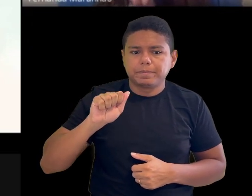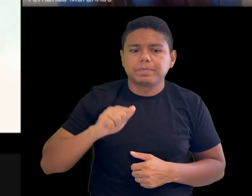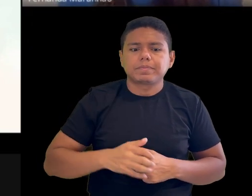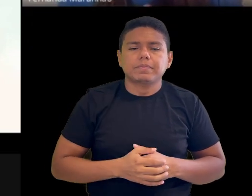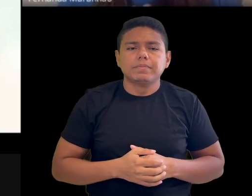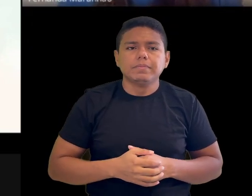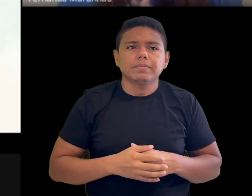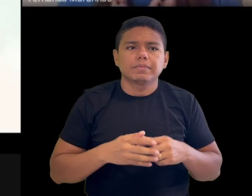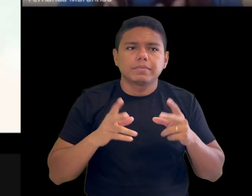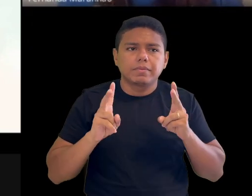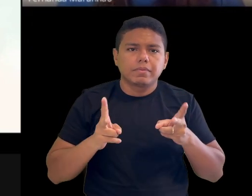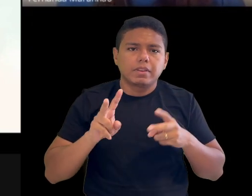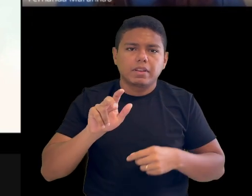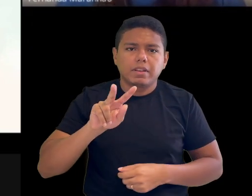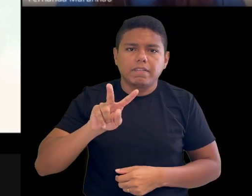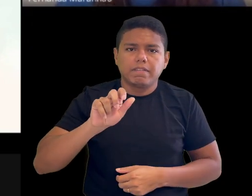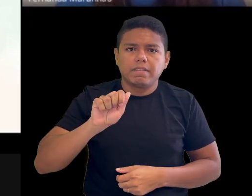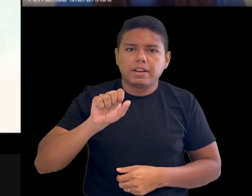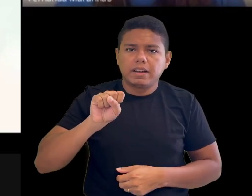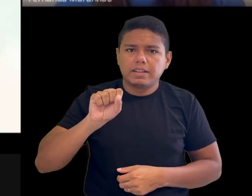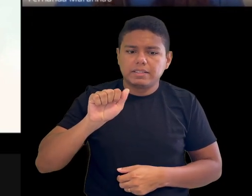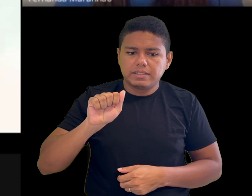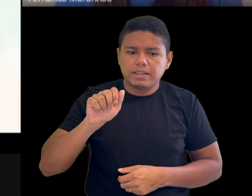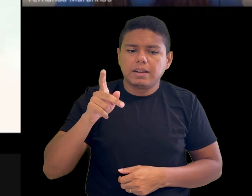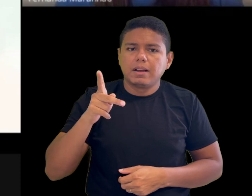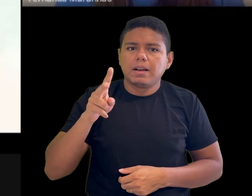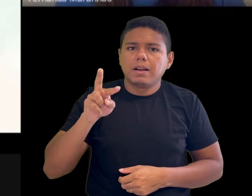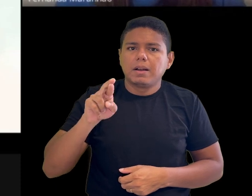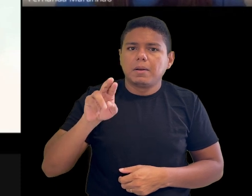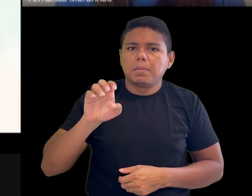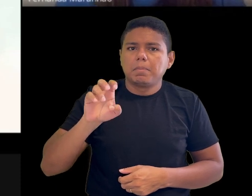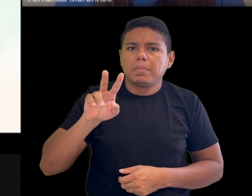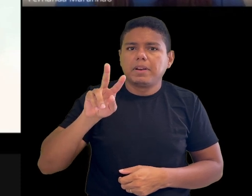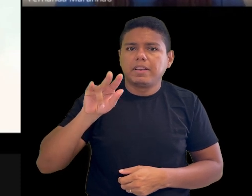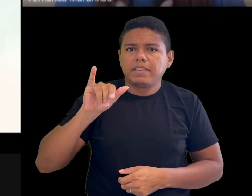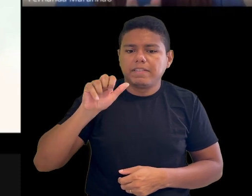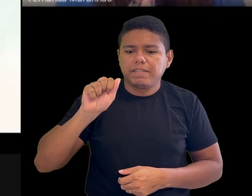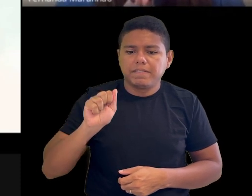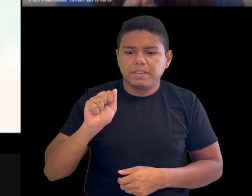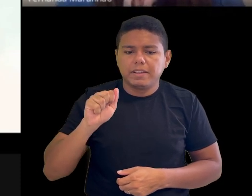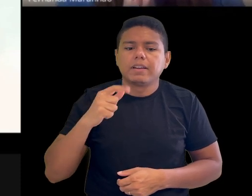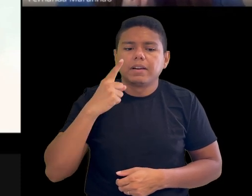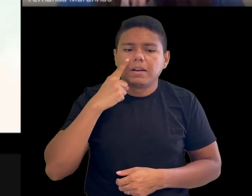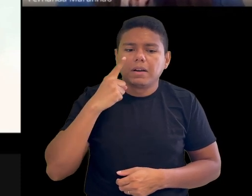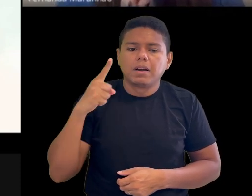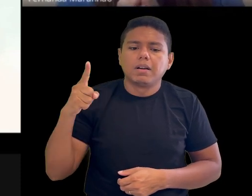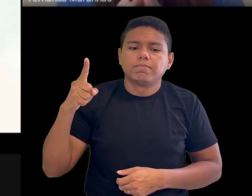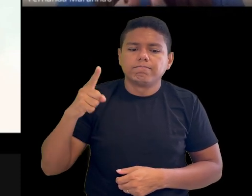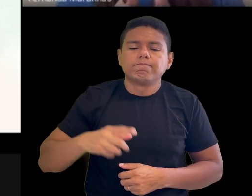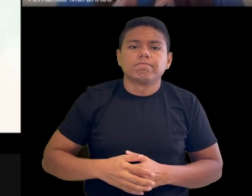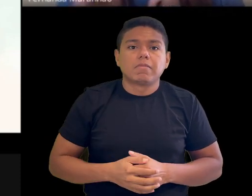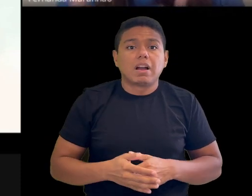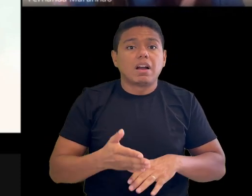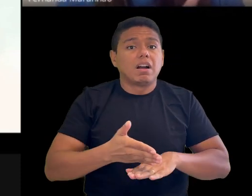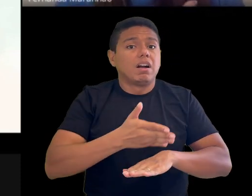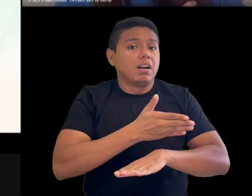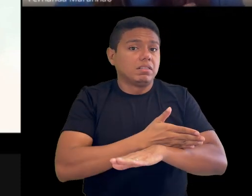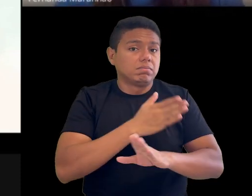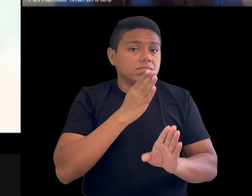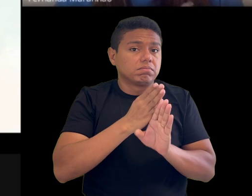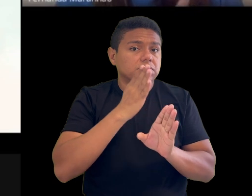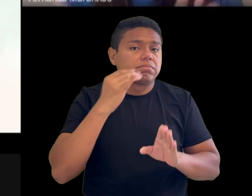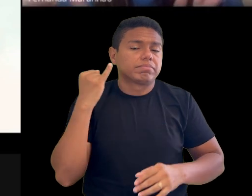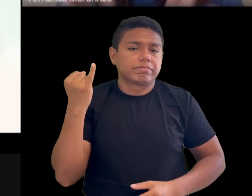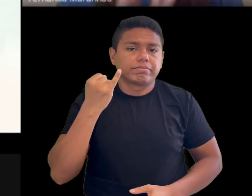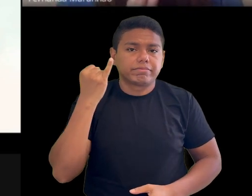descubra apenas como sofrimento fetal e sangramento abundante durante o trabalho de parto. Então, nós temos aí a recomendação do